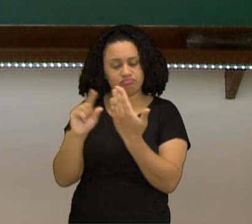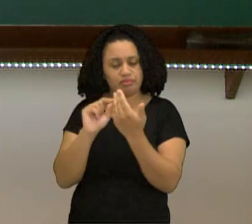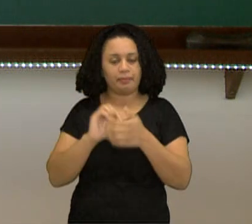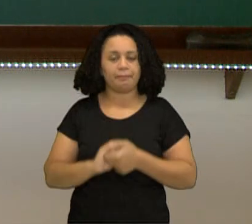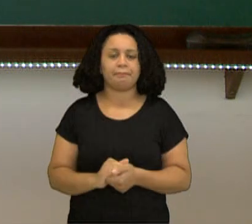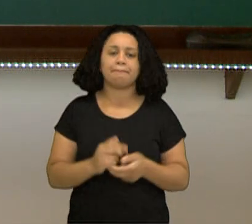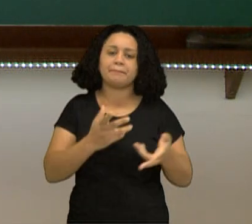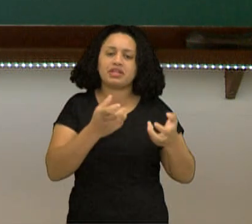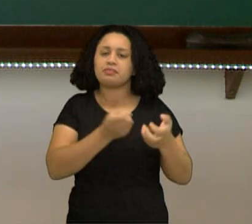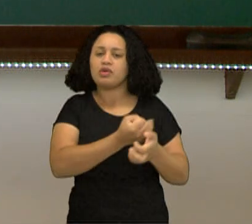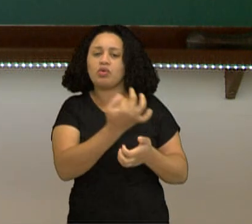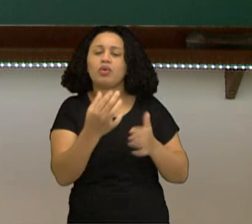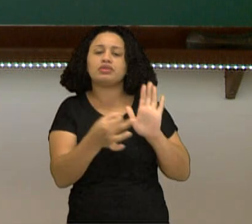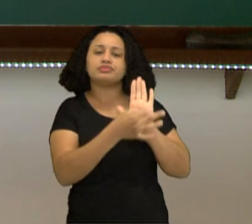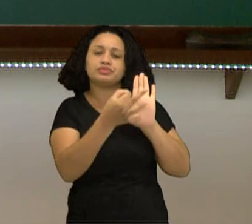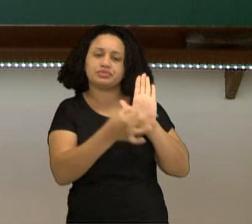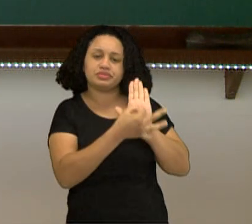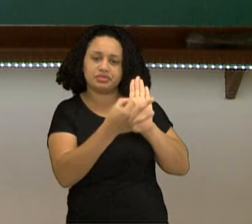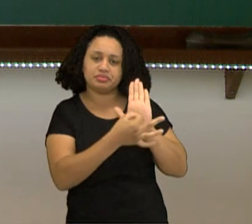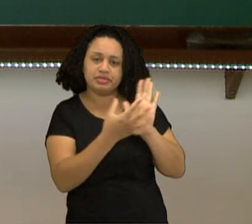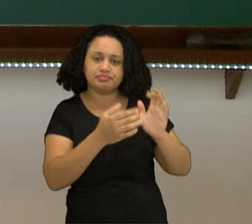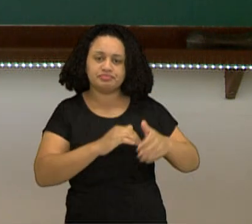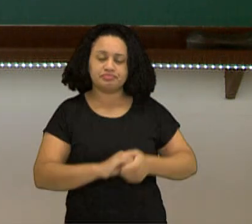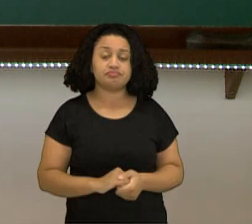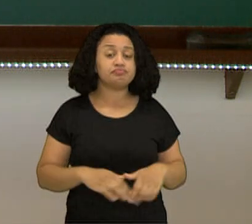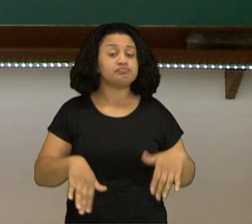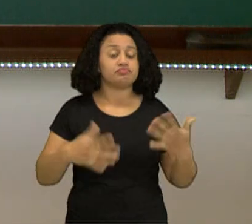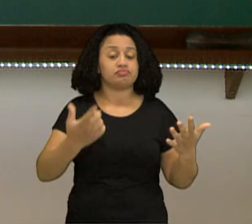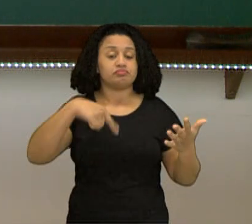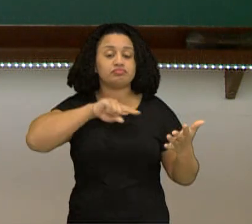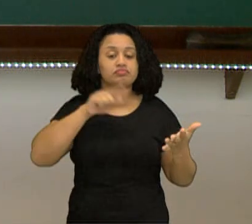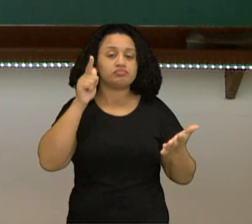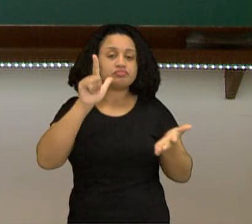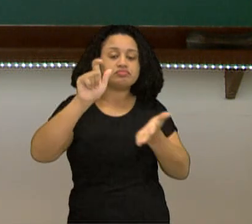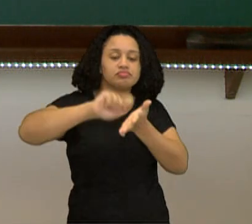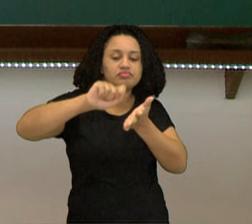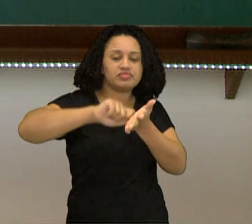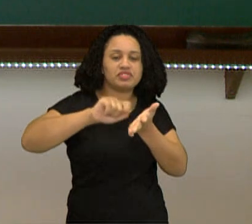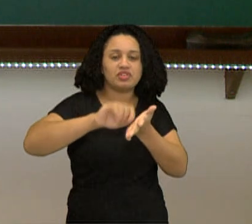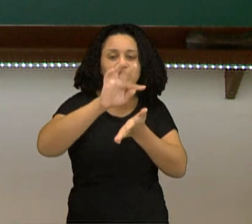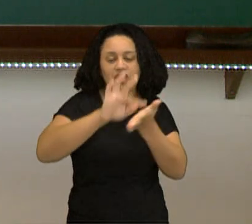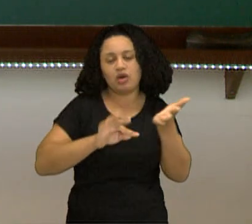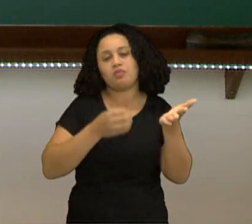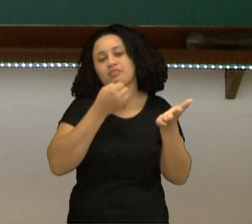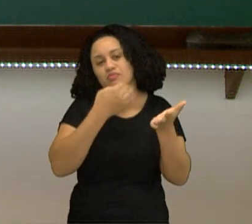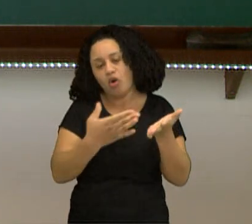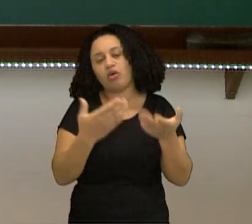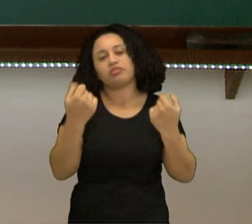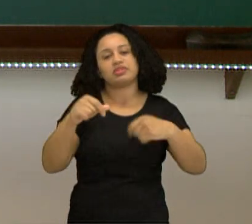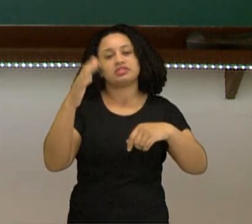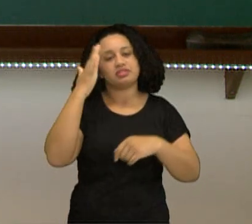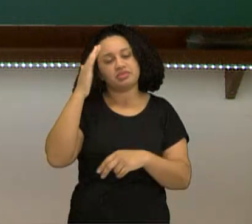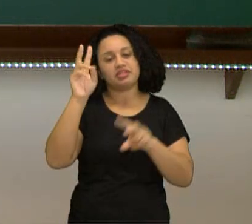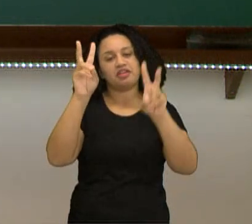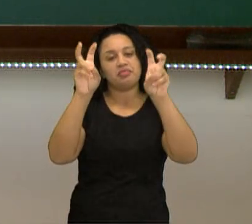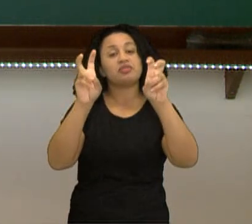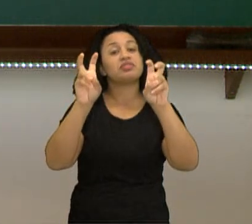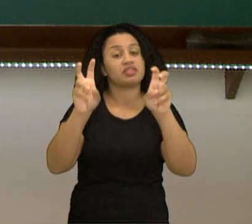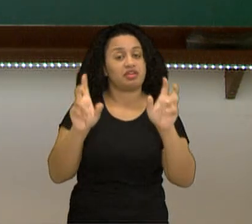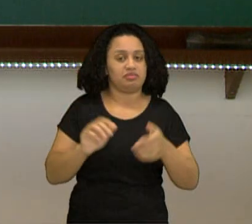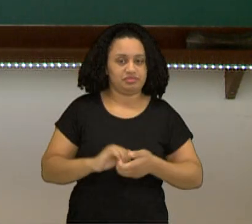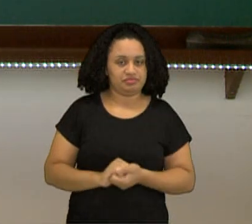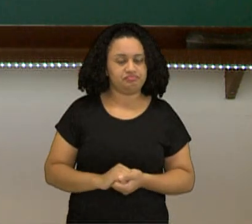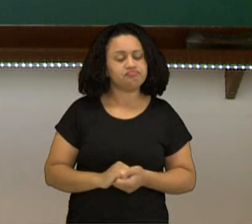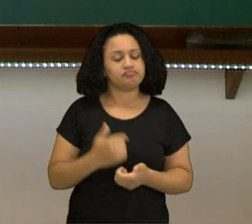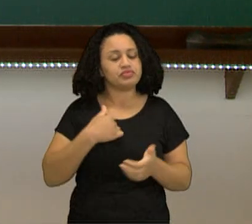ele utilizou? Então, para fazermos um bom texto, precisamos saber o tema, saber referente ao tema.